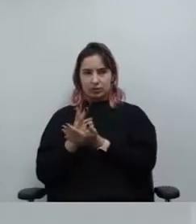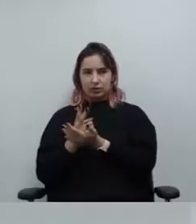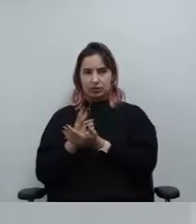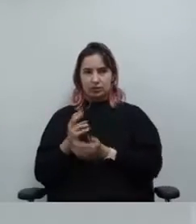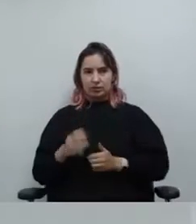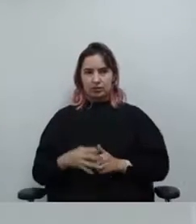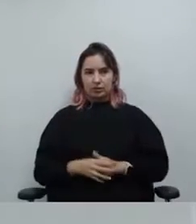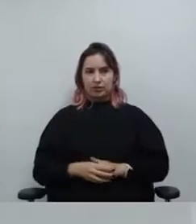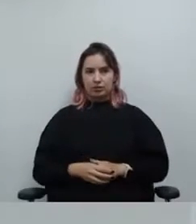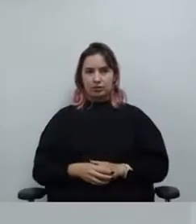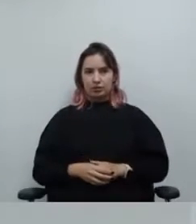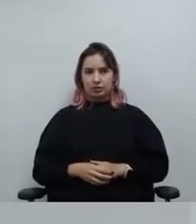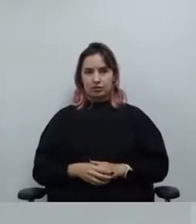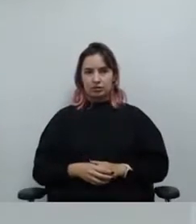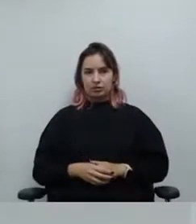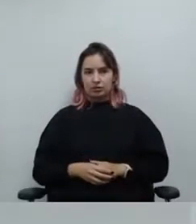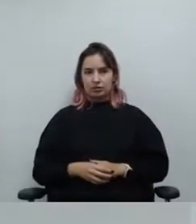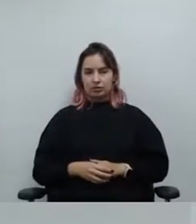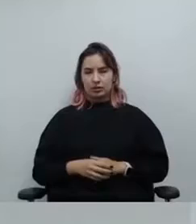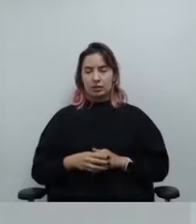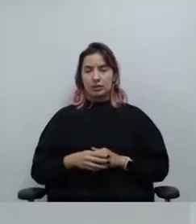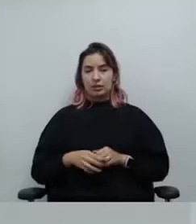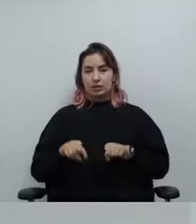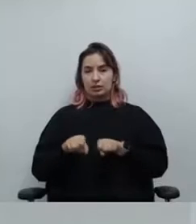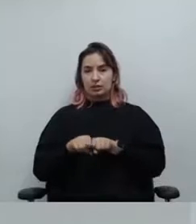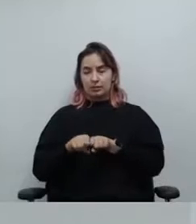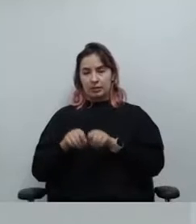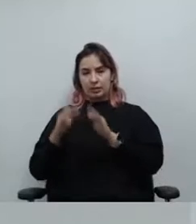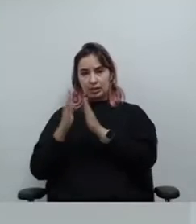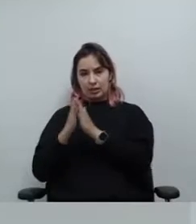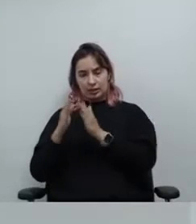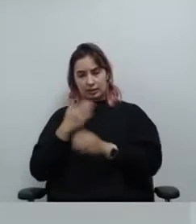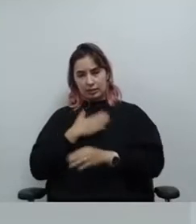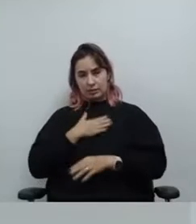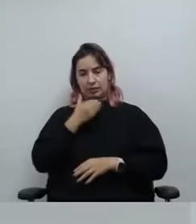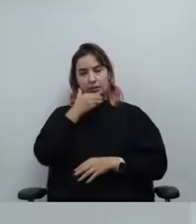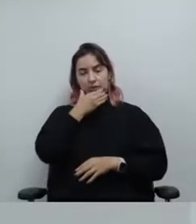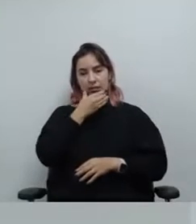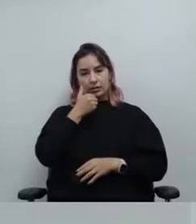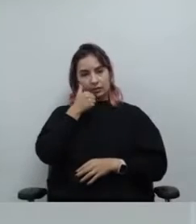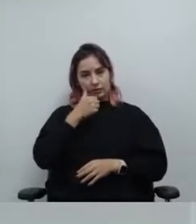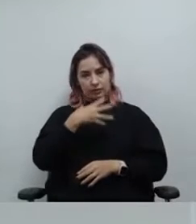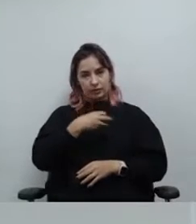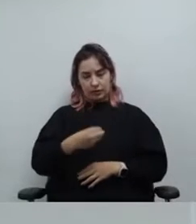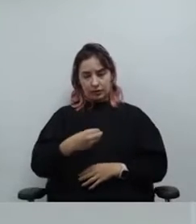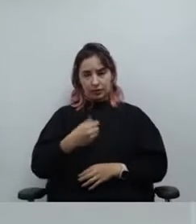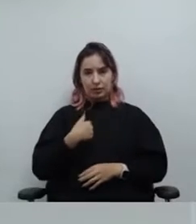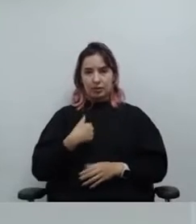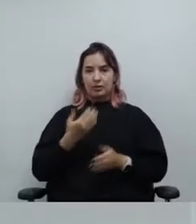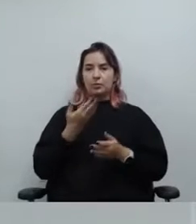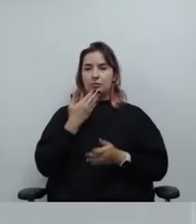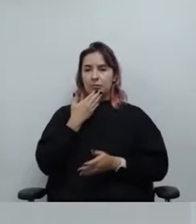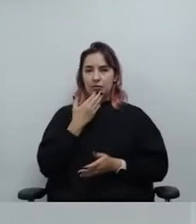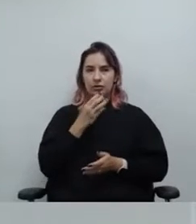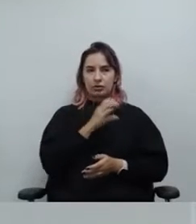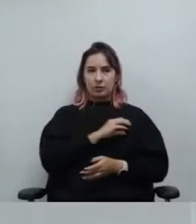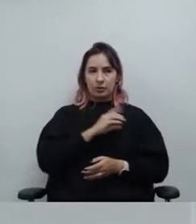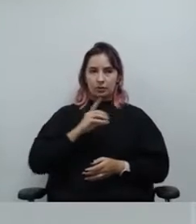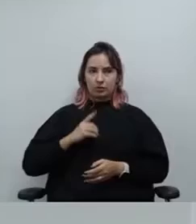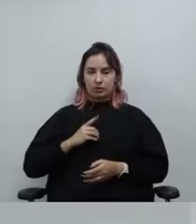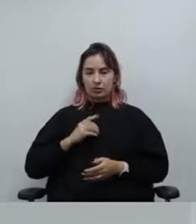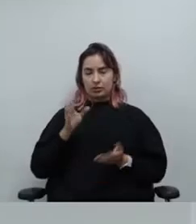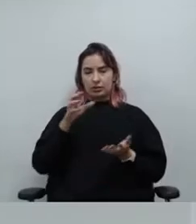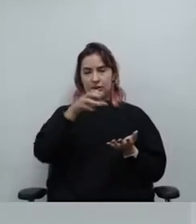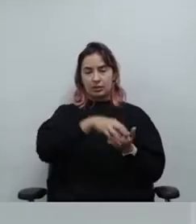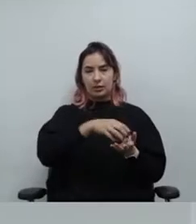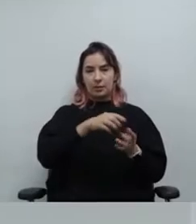homologado estabeleceu que a residência também é da minha filha. Então, eu quero pedir não só a coordenação centralizada da Defensoria,